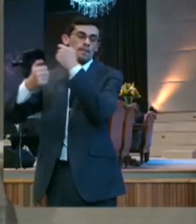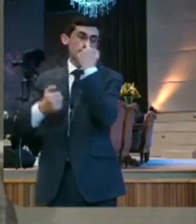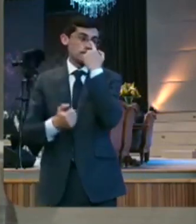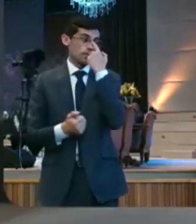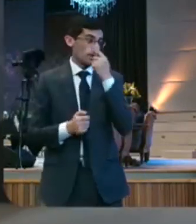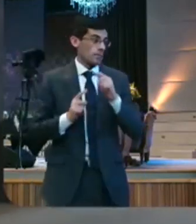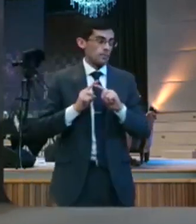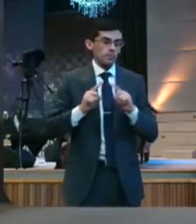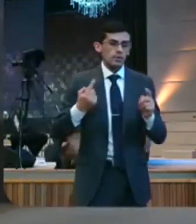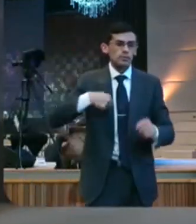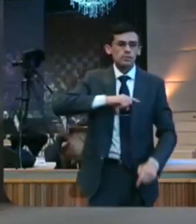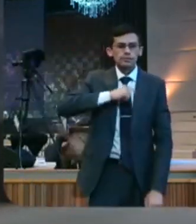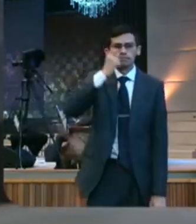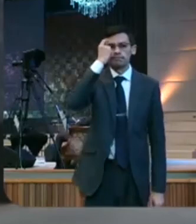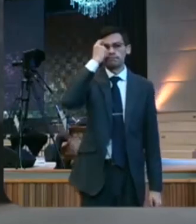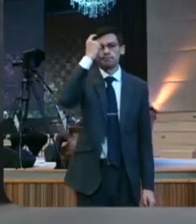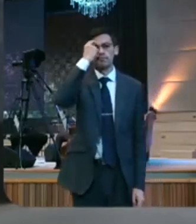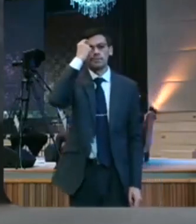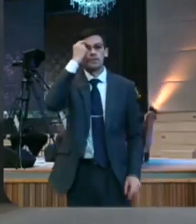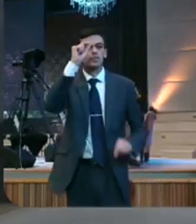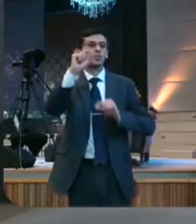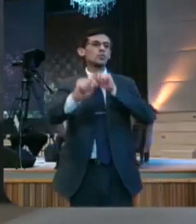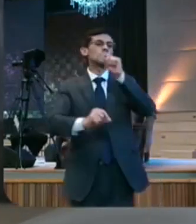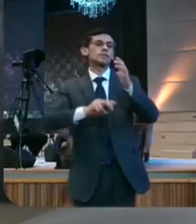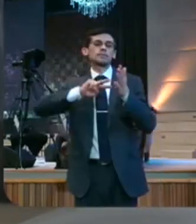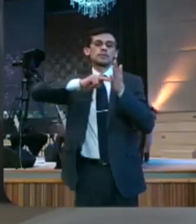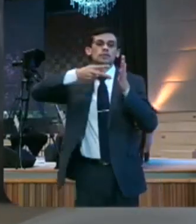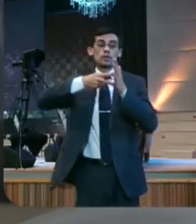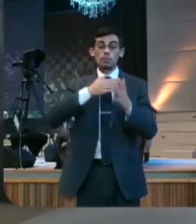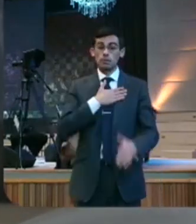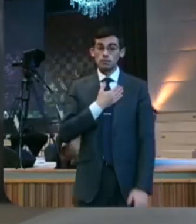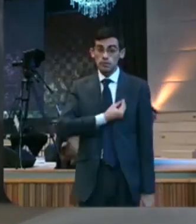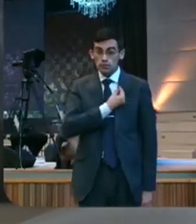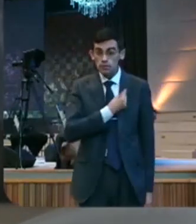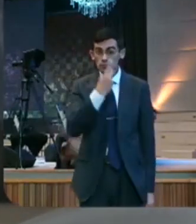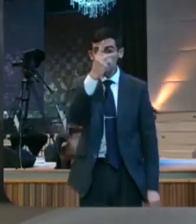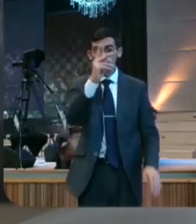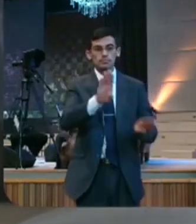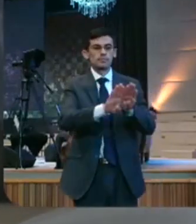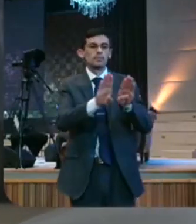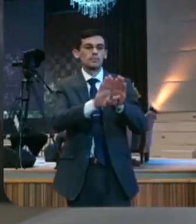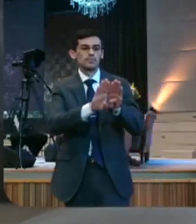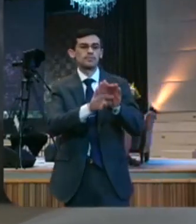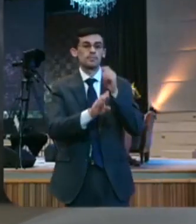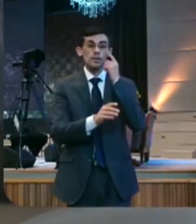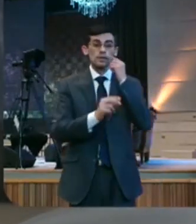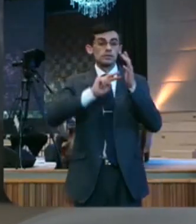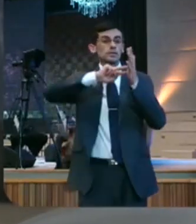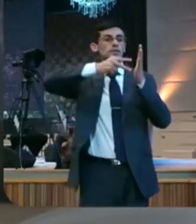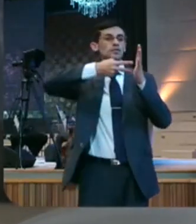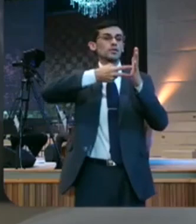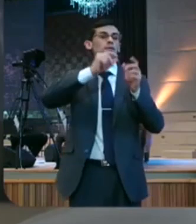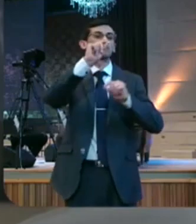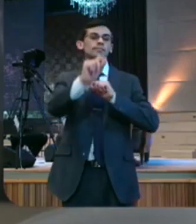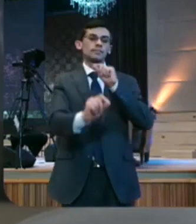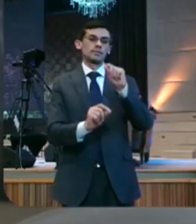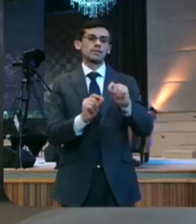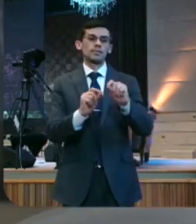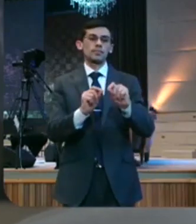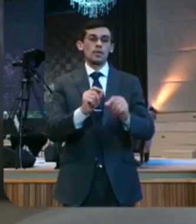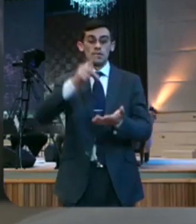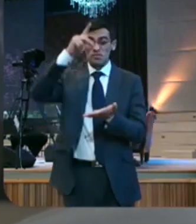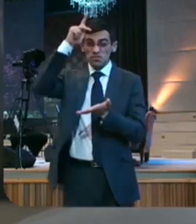E quando a gente pensa no que isso significa para a minha vida e para a sua vida, significa que